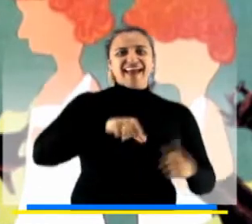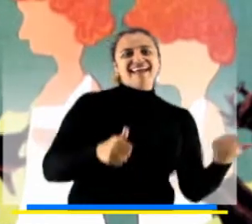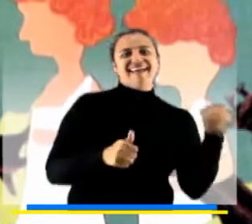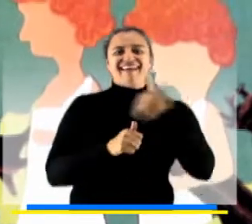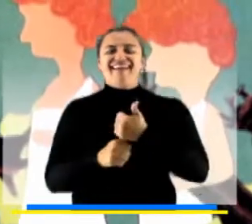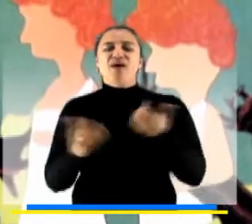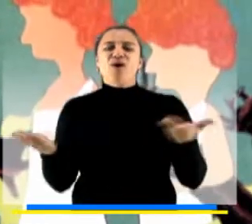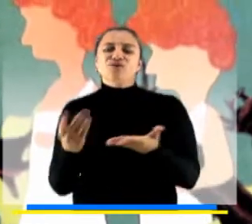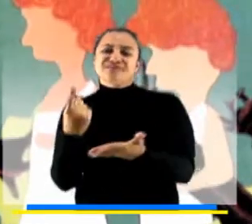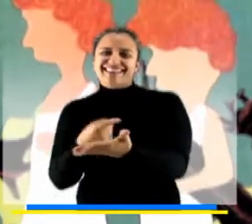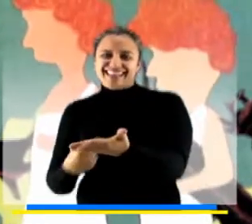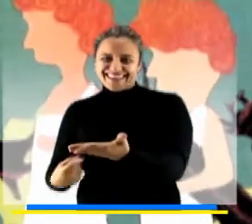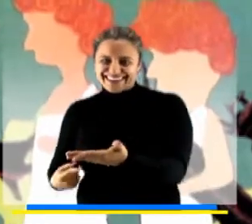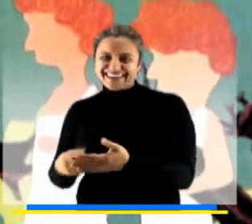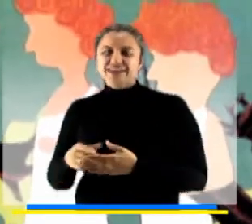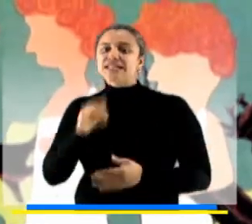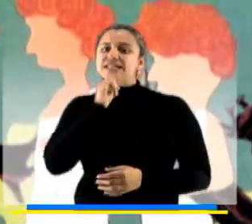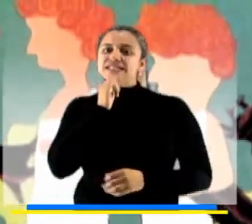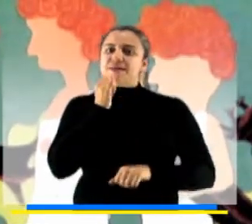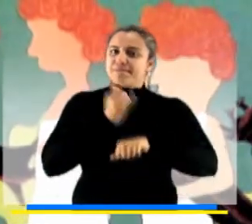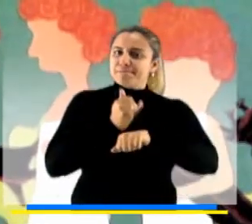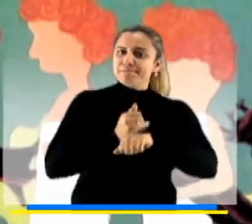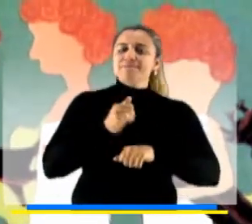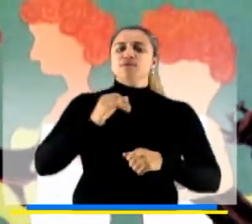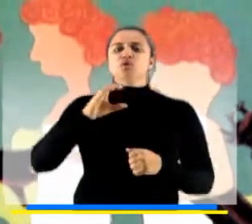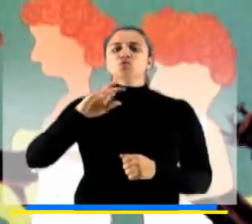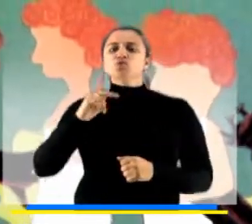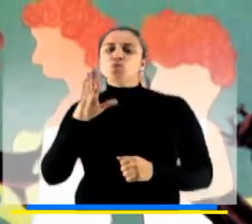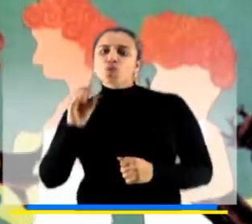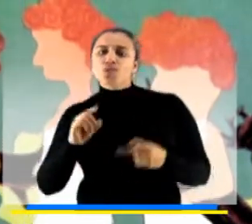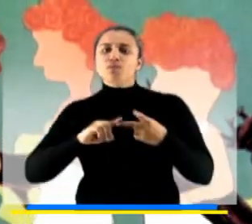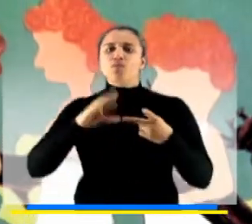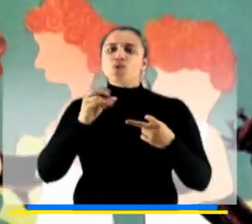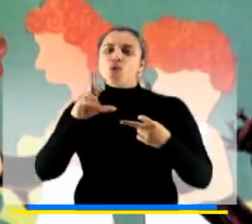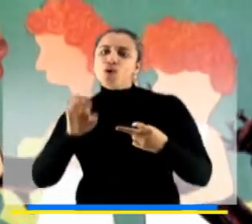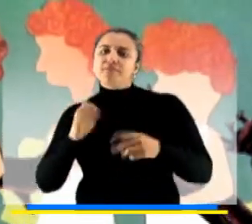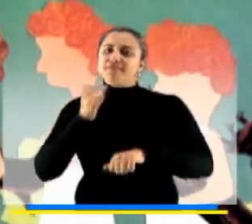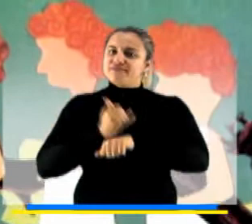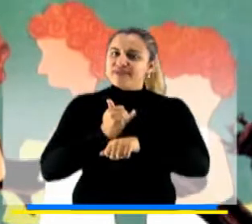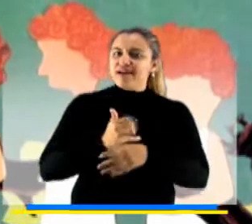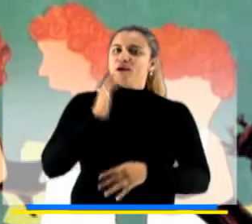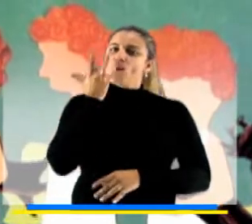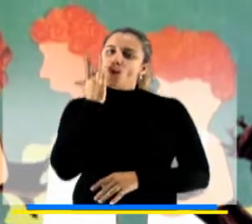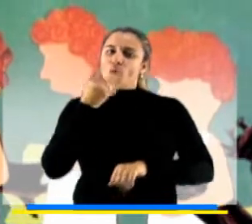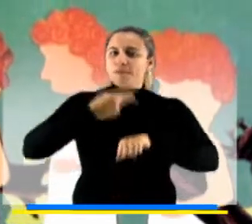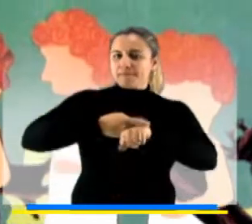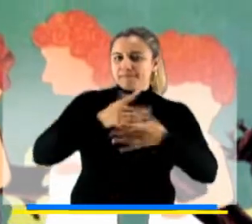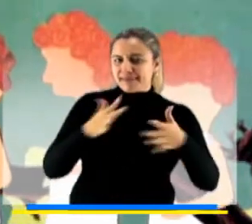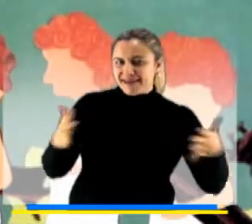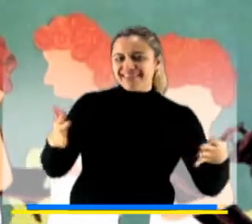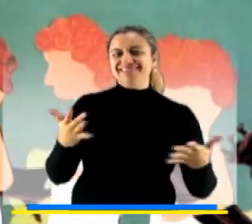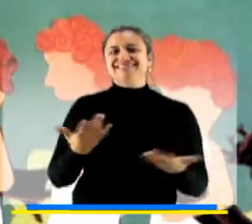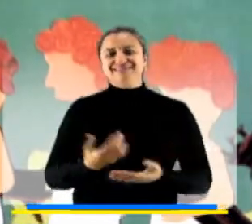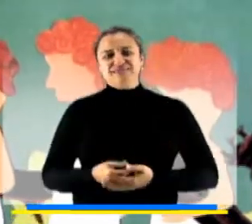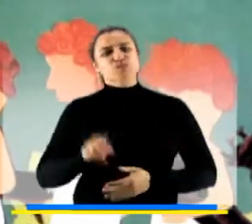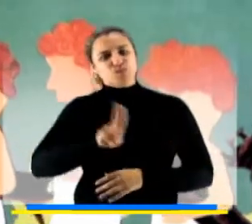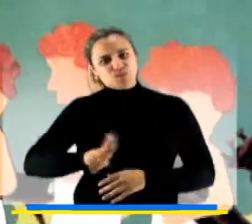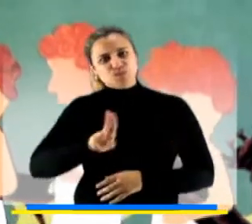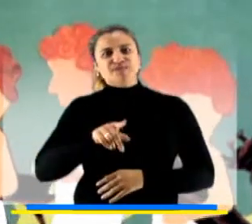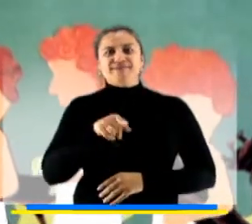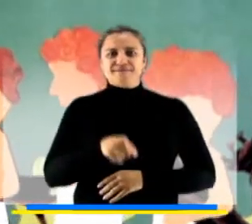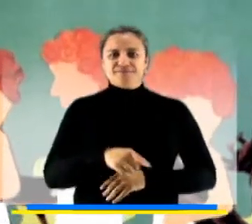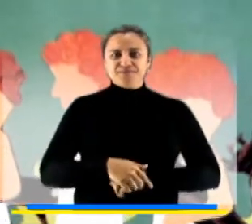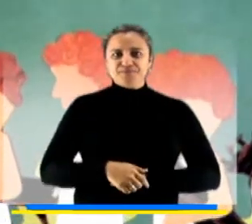cadernos. Metais como o chumbo, o cobre, o ferro, o ouro e a prata foram